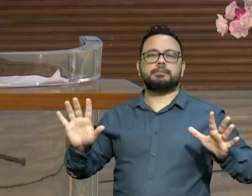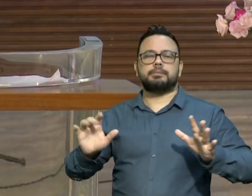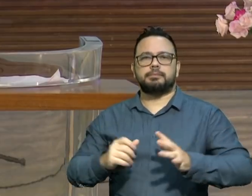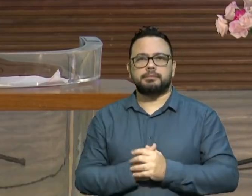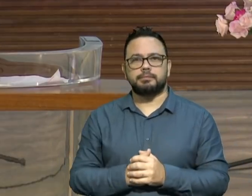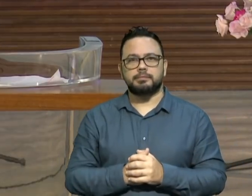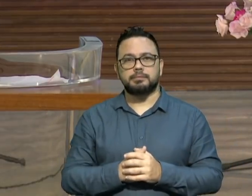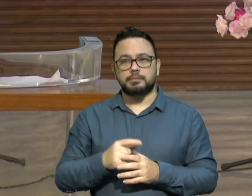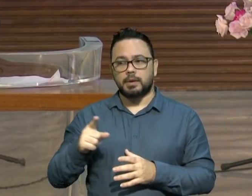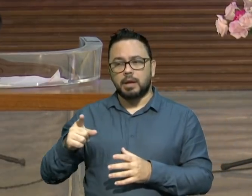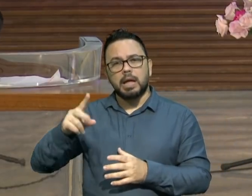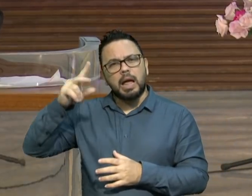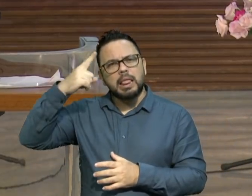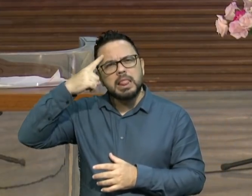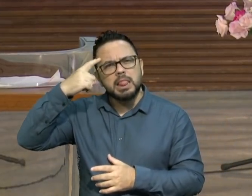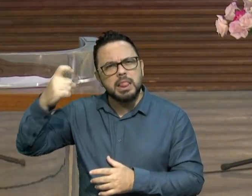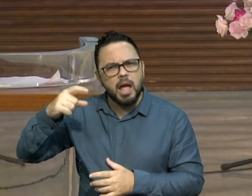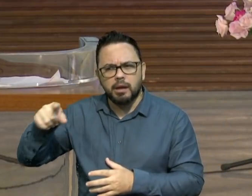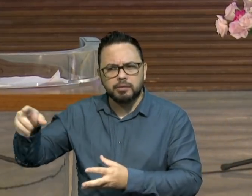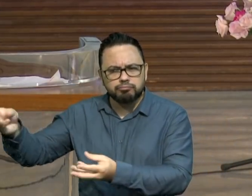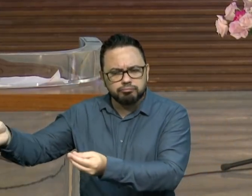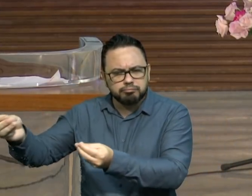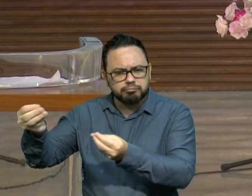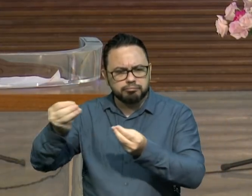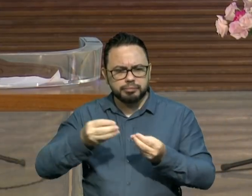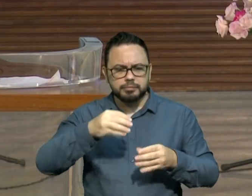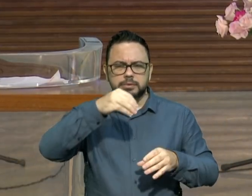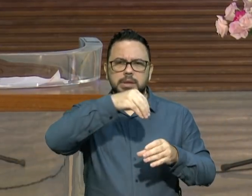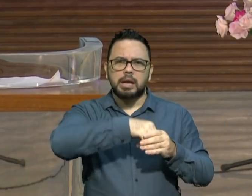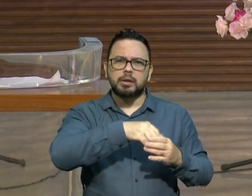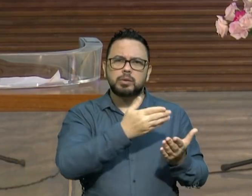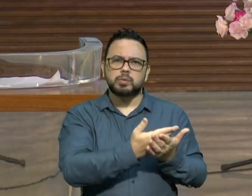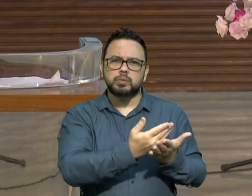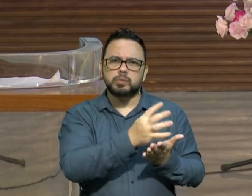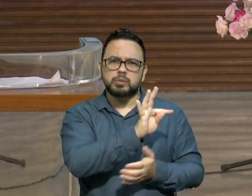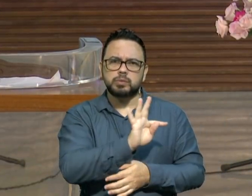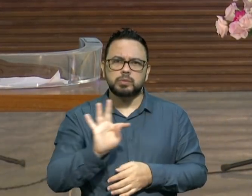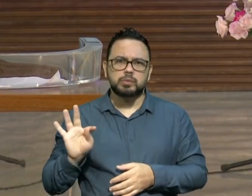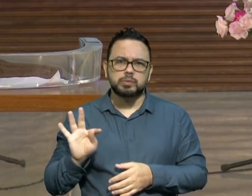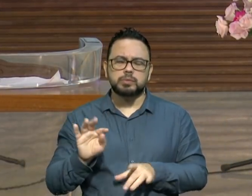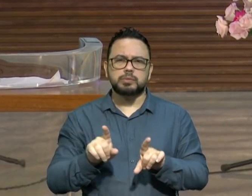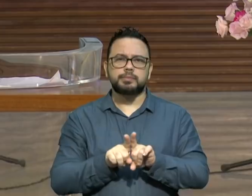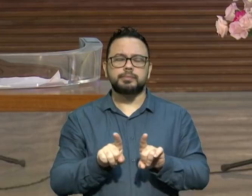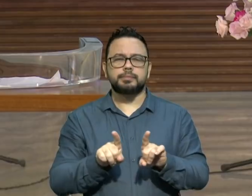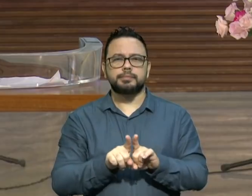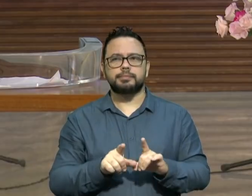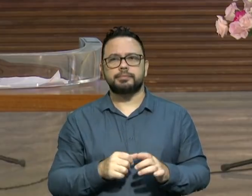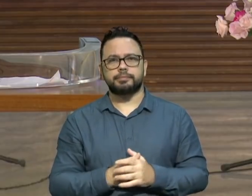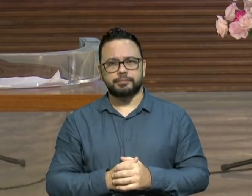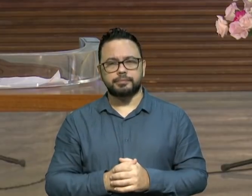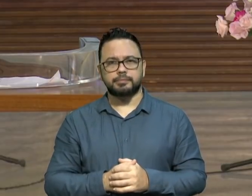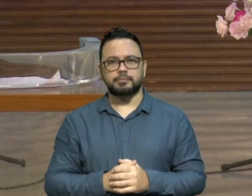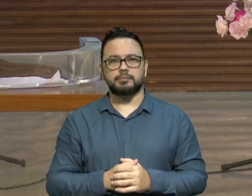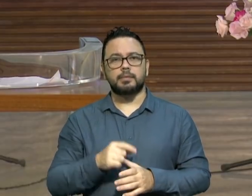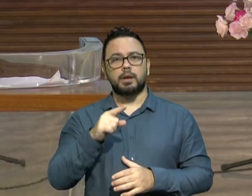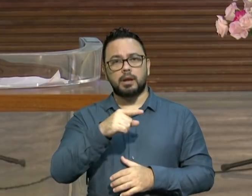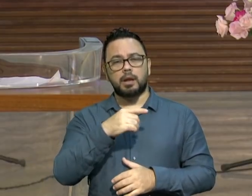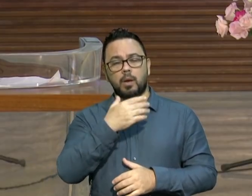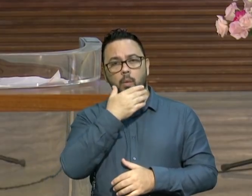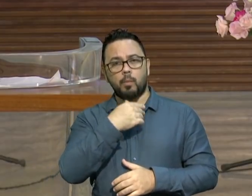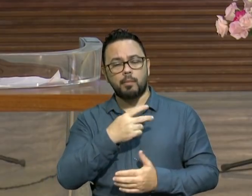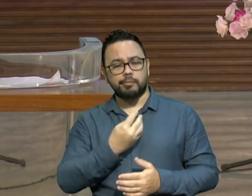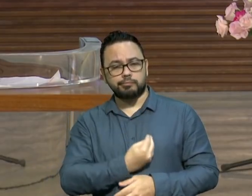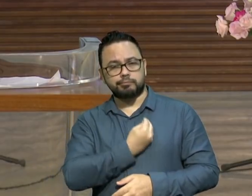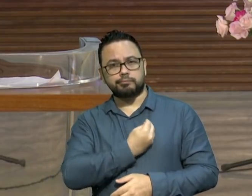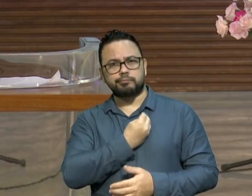veio para dentro da teologia através de Aurélio Agostinho de hipona eponer a província Romana no norte da África e lá viver esse homem